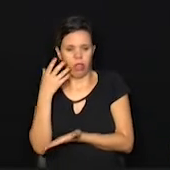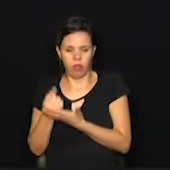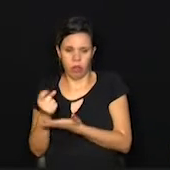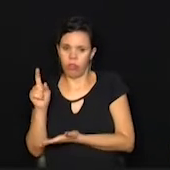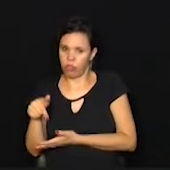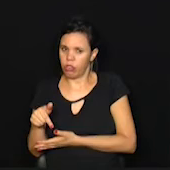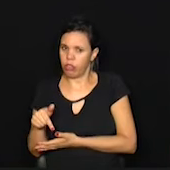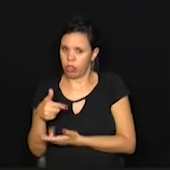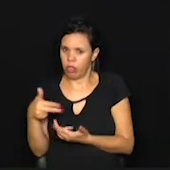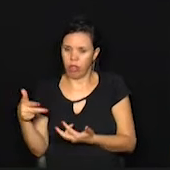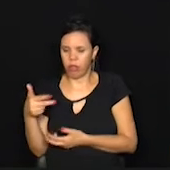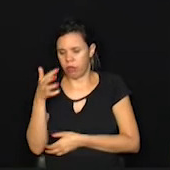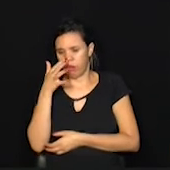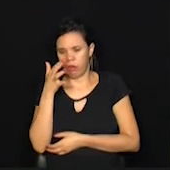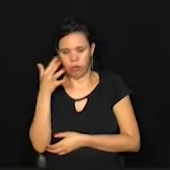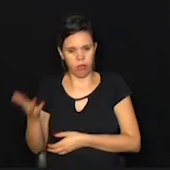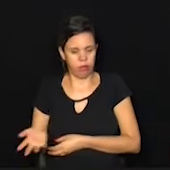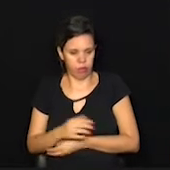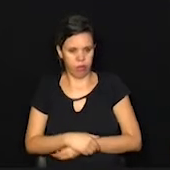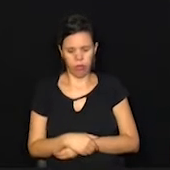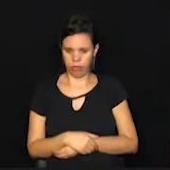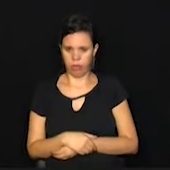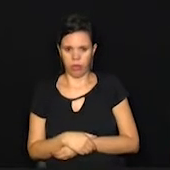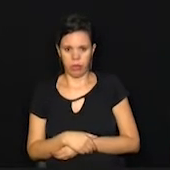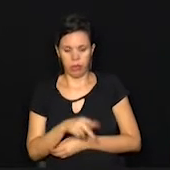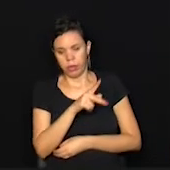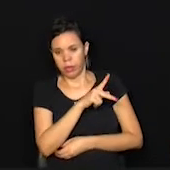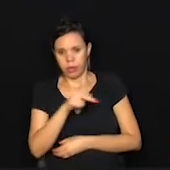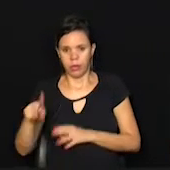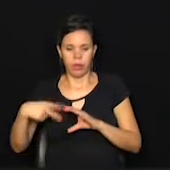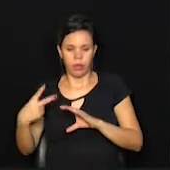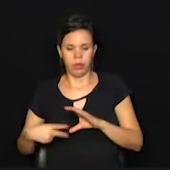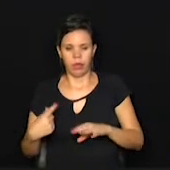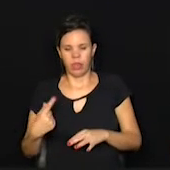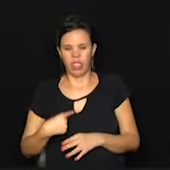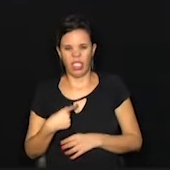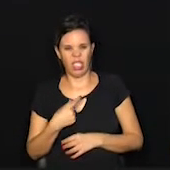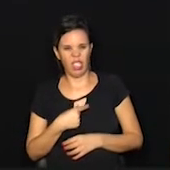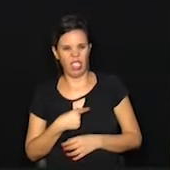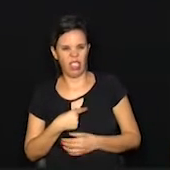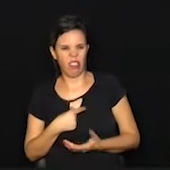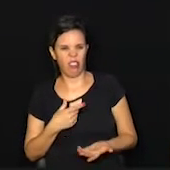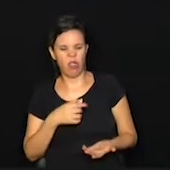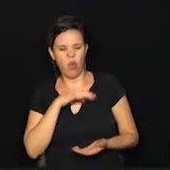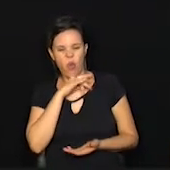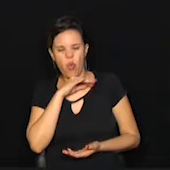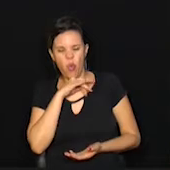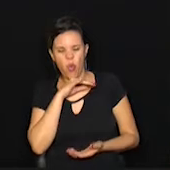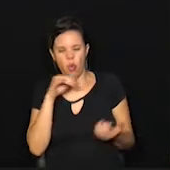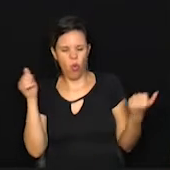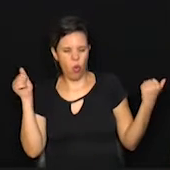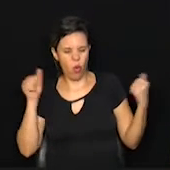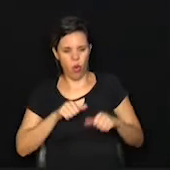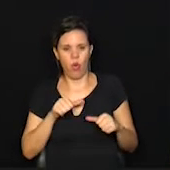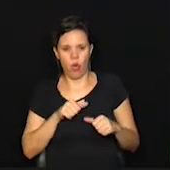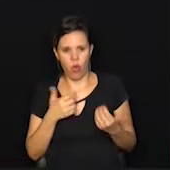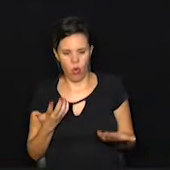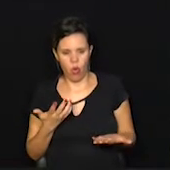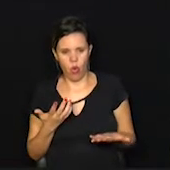é um negócio impressionante qo esse presidente da camiseta fazer um c****** mas um c****** ele